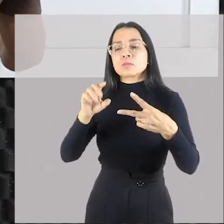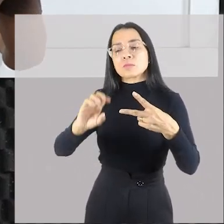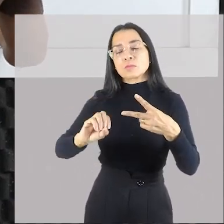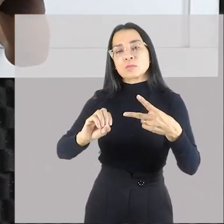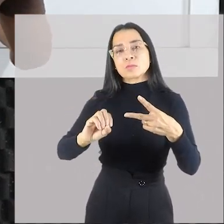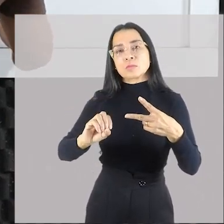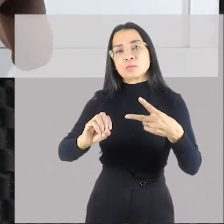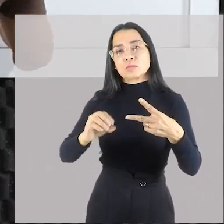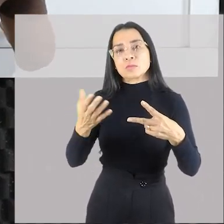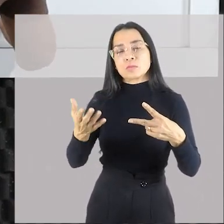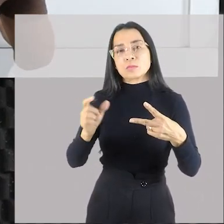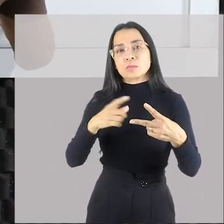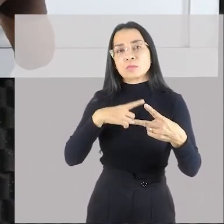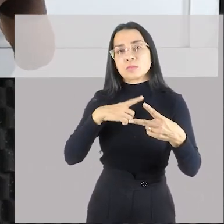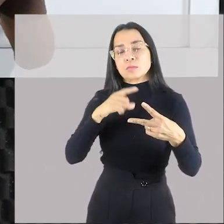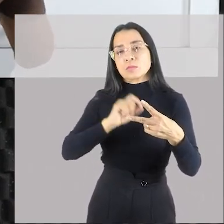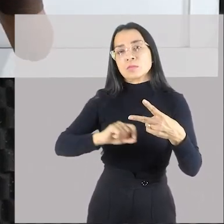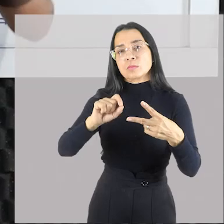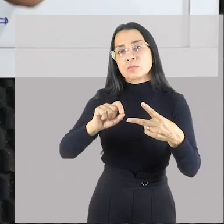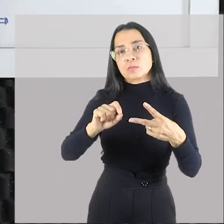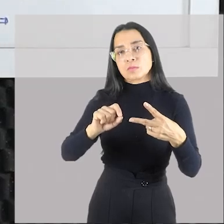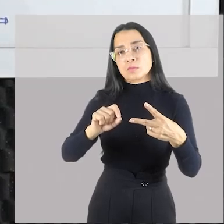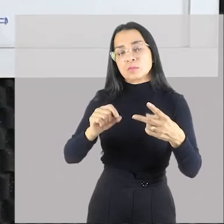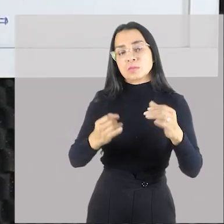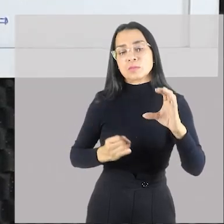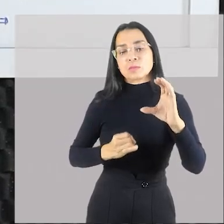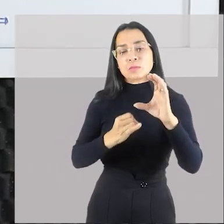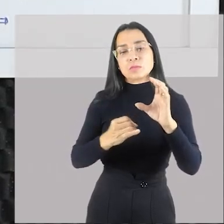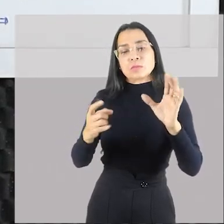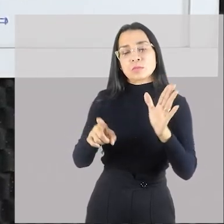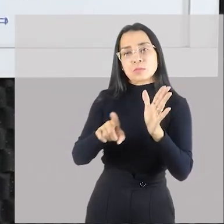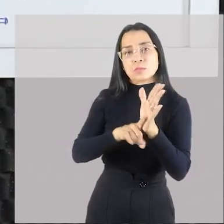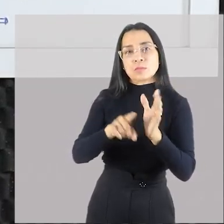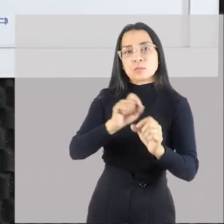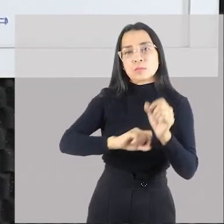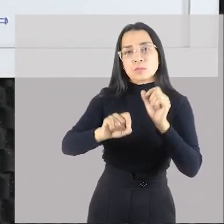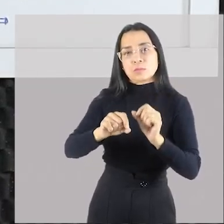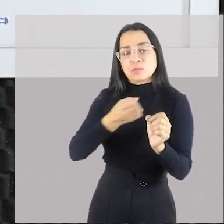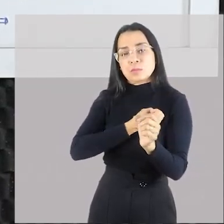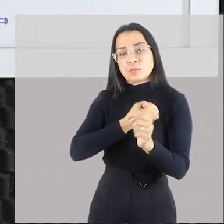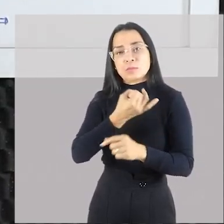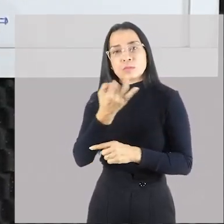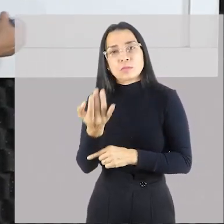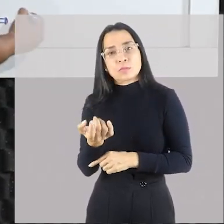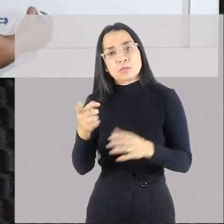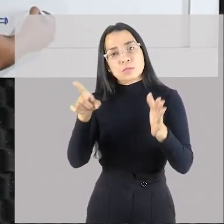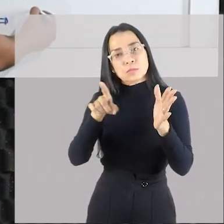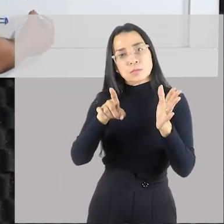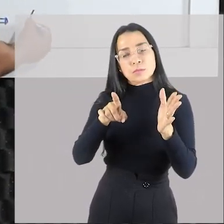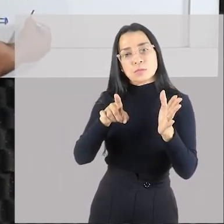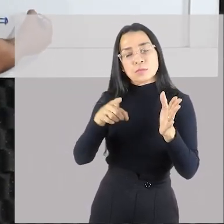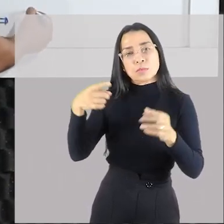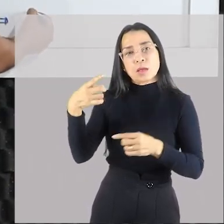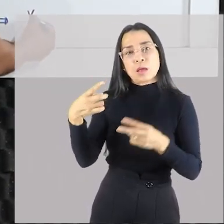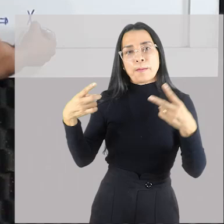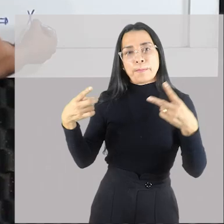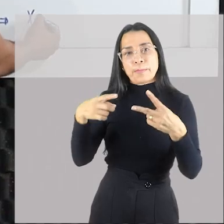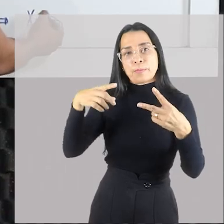tenho imagens negativas. Ora, para valores menores do que 2. X